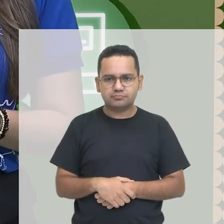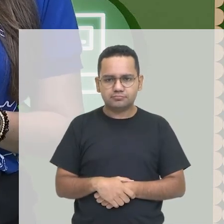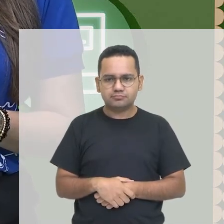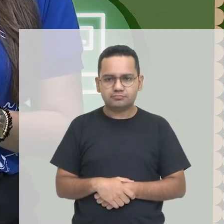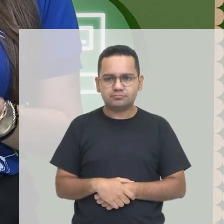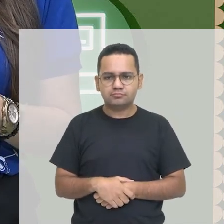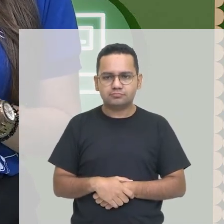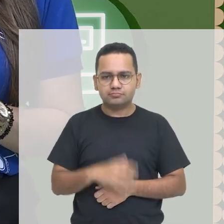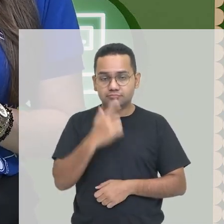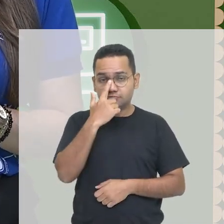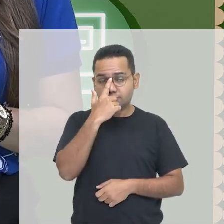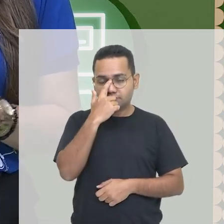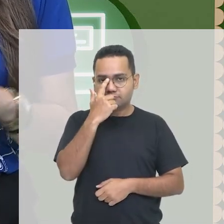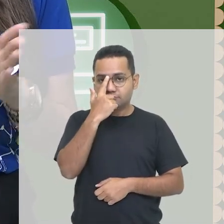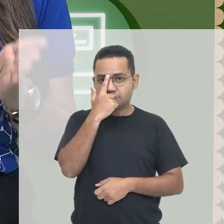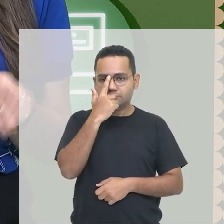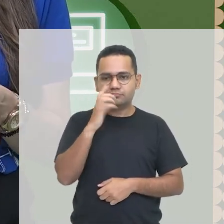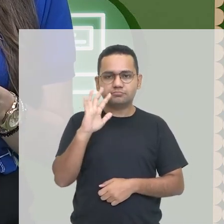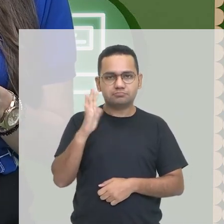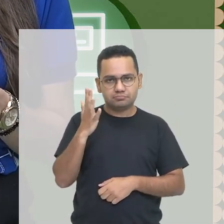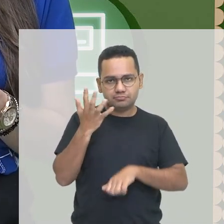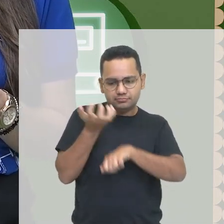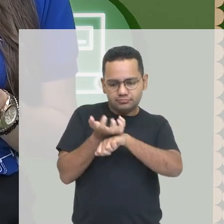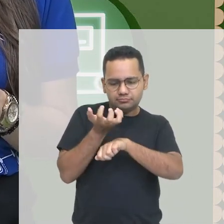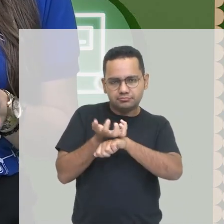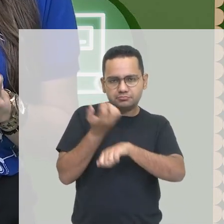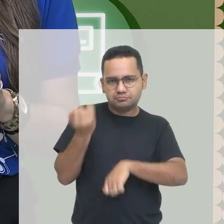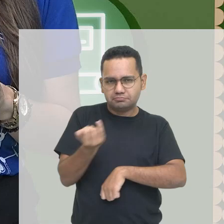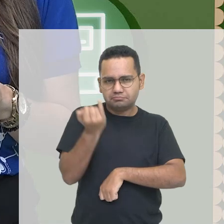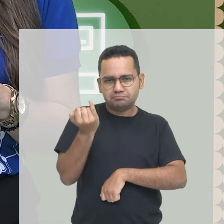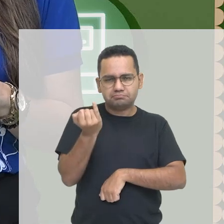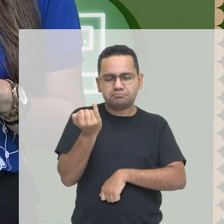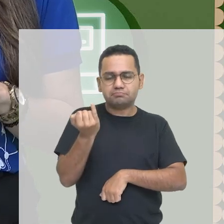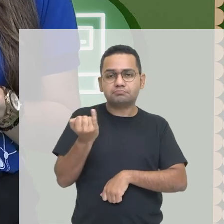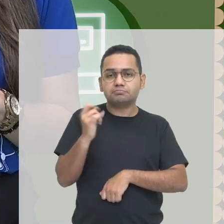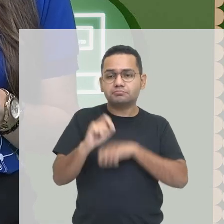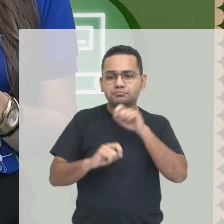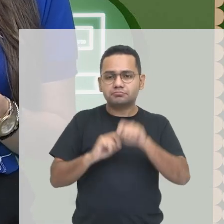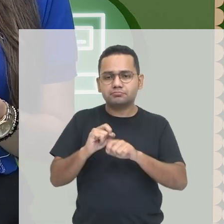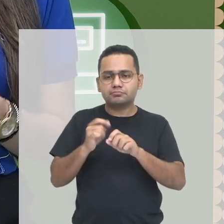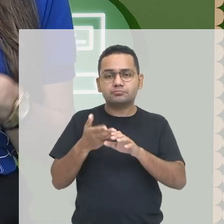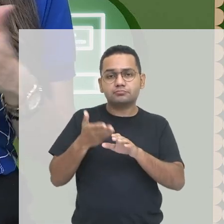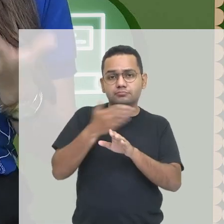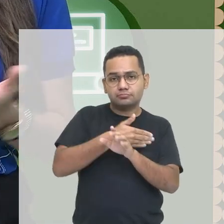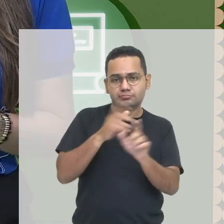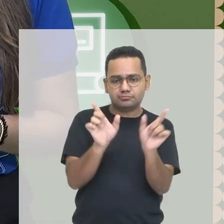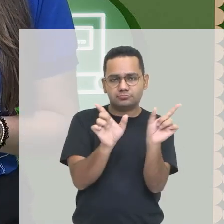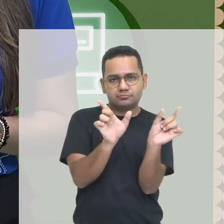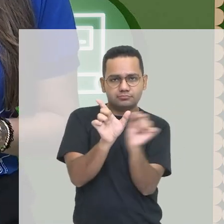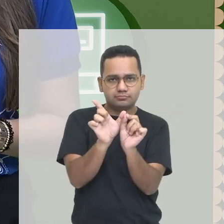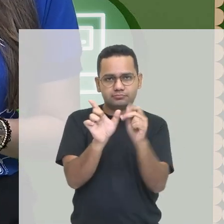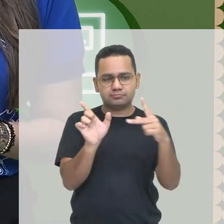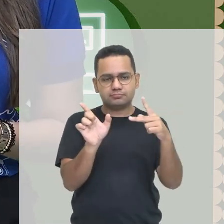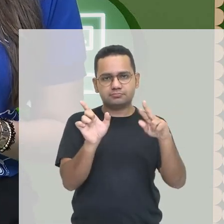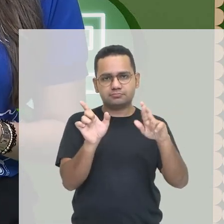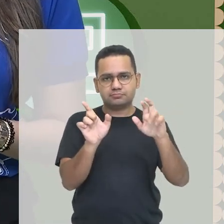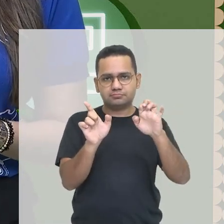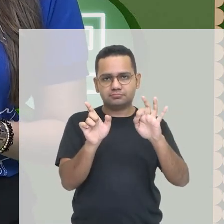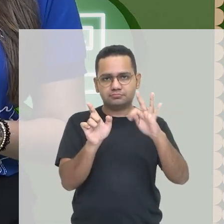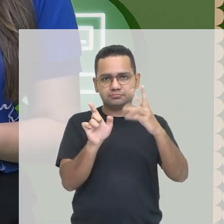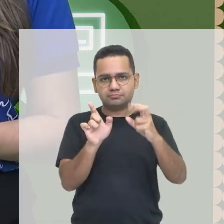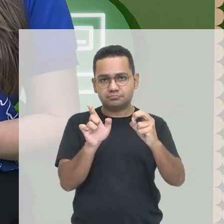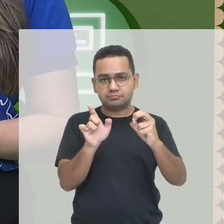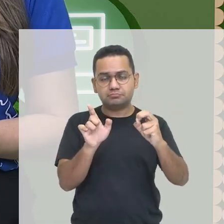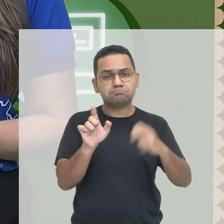bem importante a gente conhecer os prefixos, né? O que aquela palavra pode indicar, porque por mais que a gente